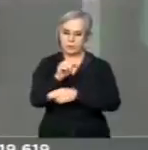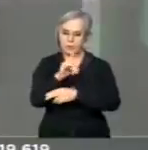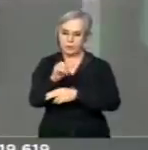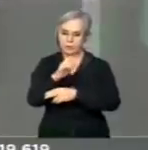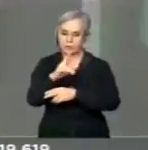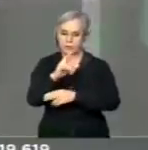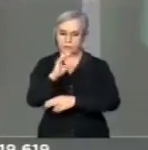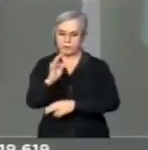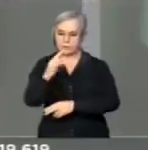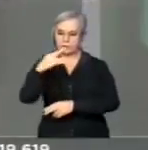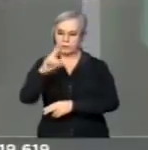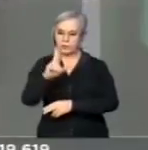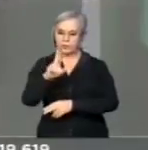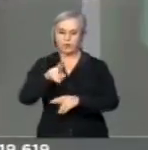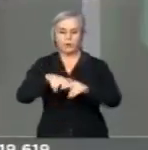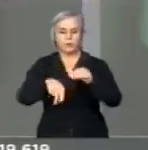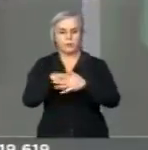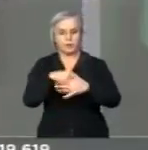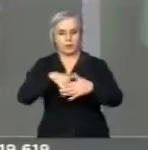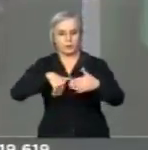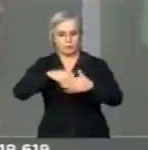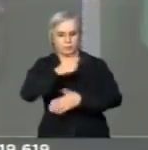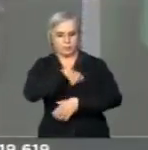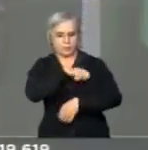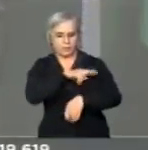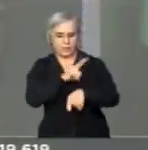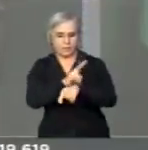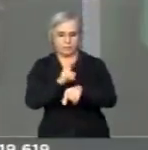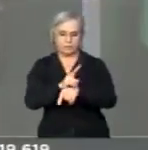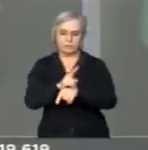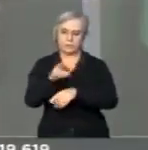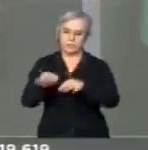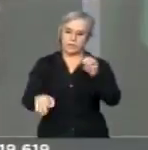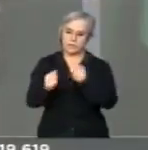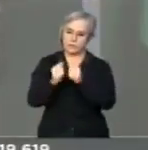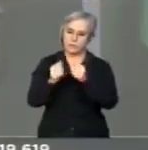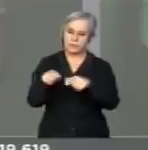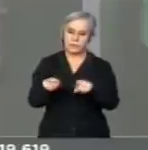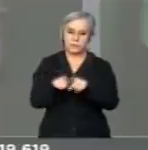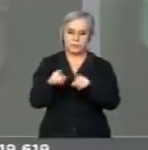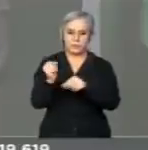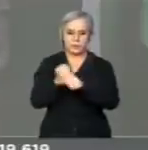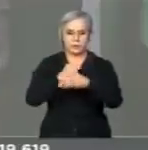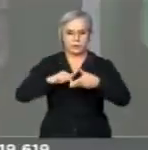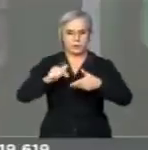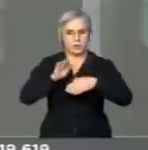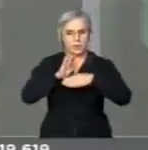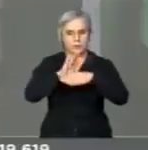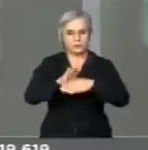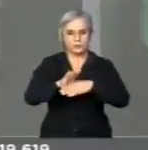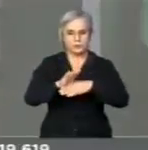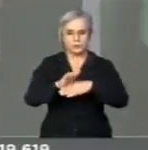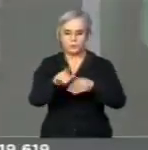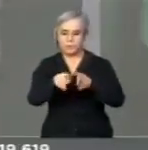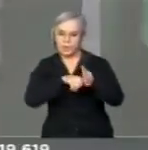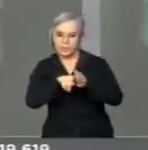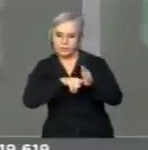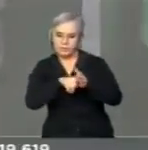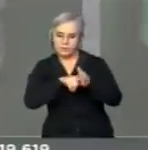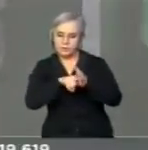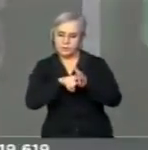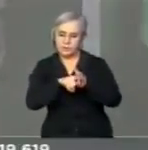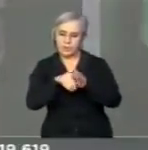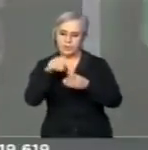as pedaladas fiscais, as fiscalizações das políticas sociais e de obras públicas que contribuem sobremaneira para a investigação no âmbito